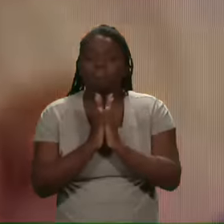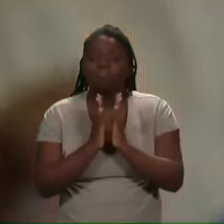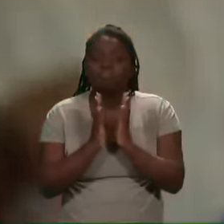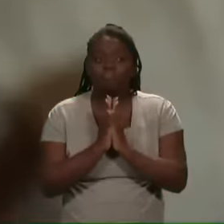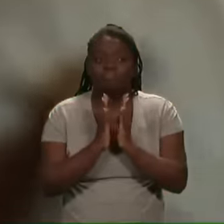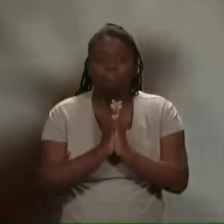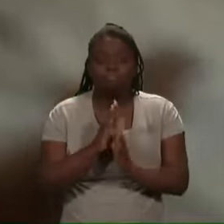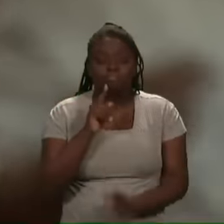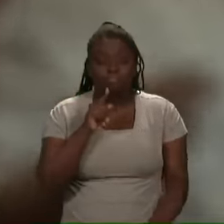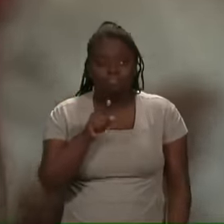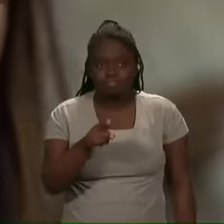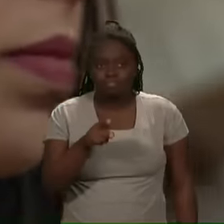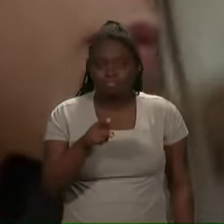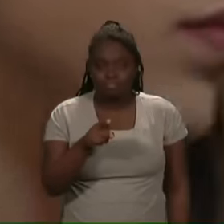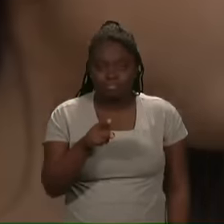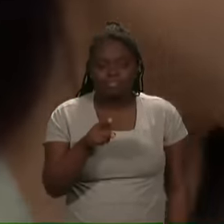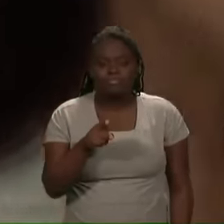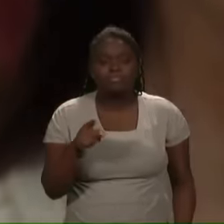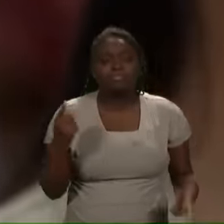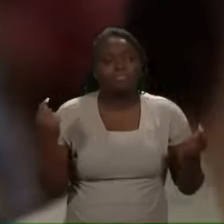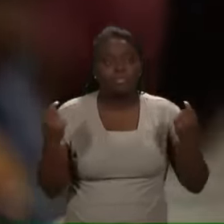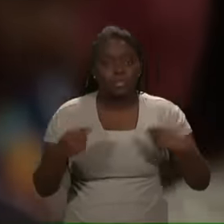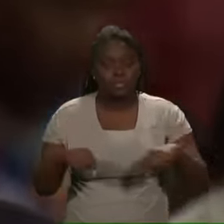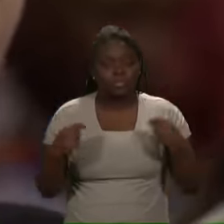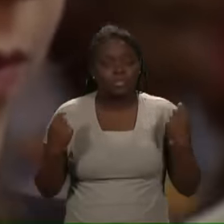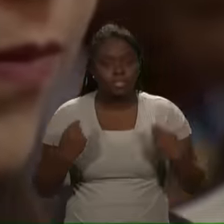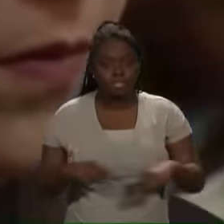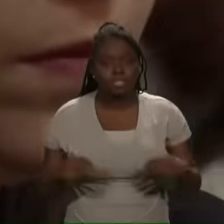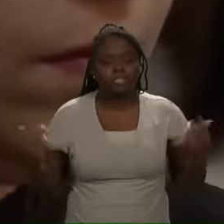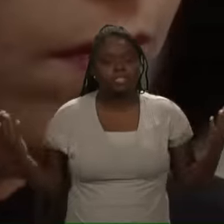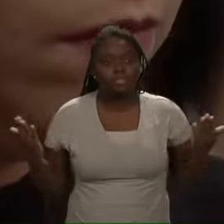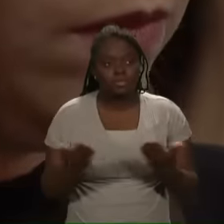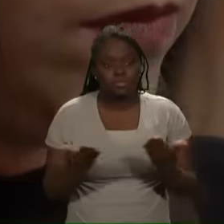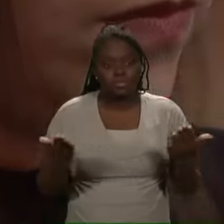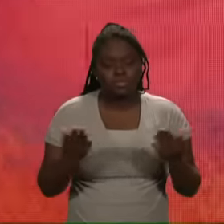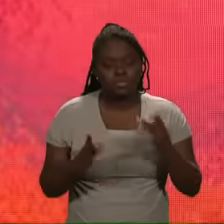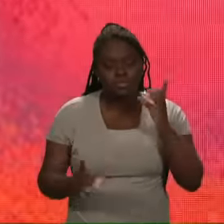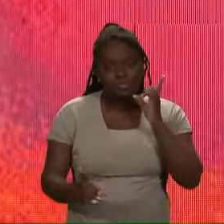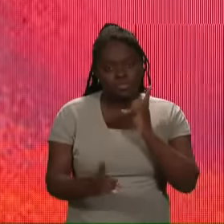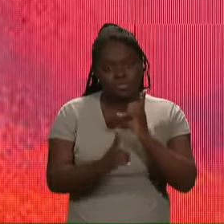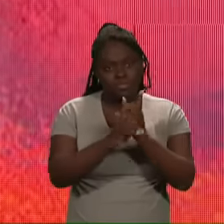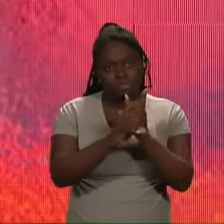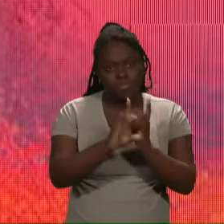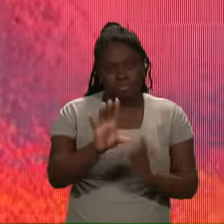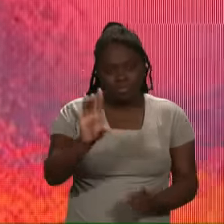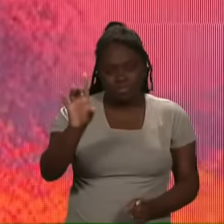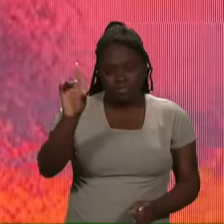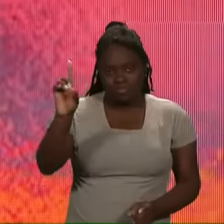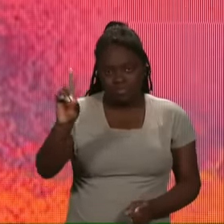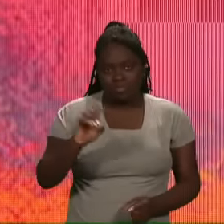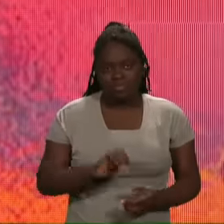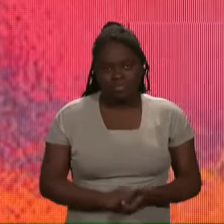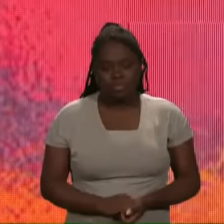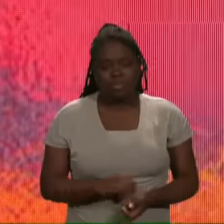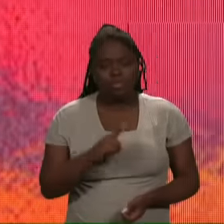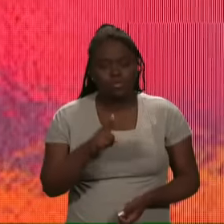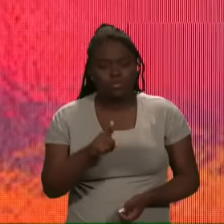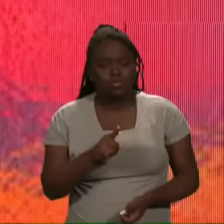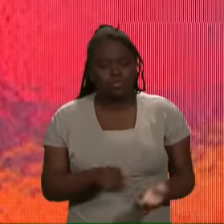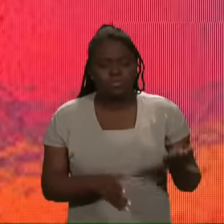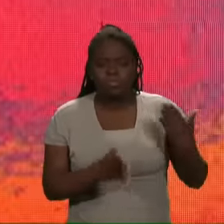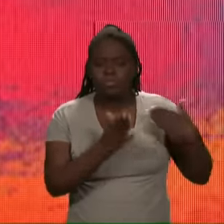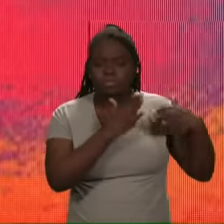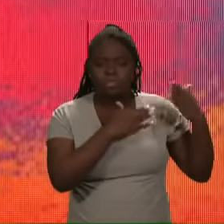você que precisa hoje desse encontro com Deus. Você que um dia caminhou